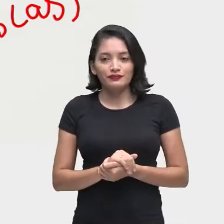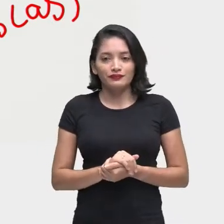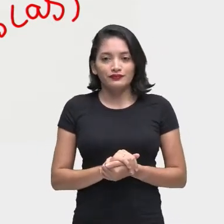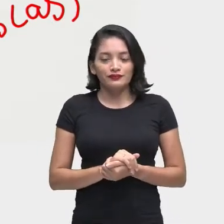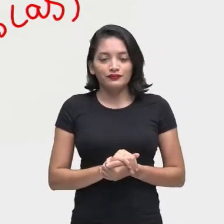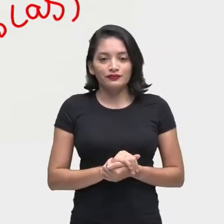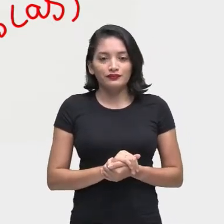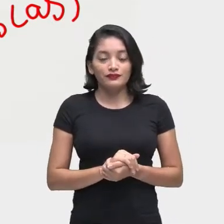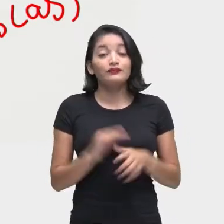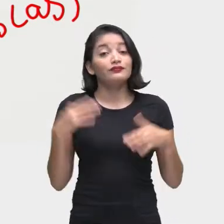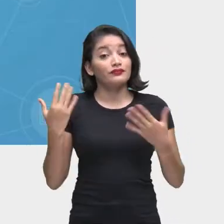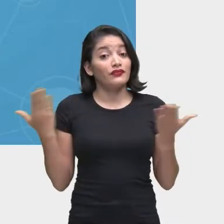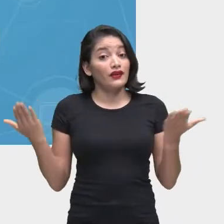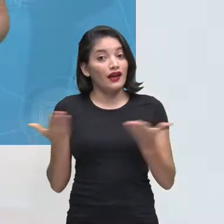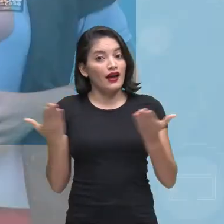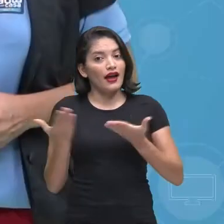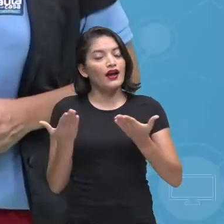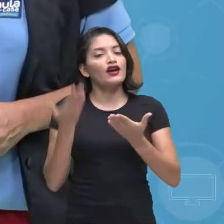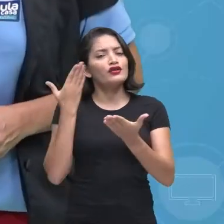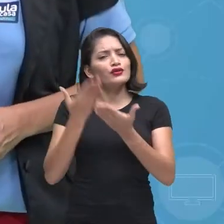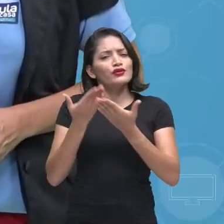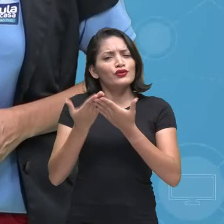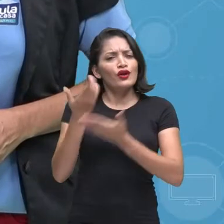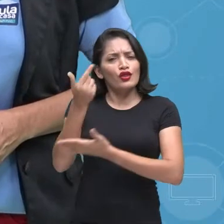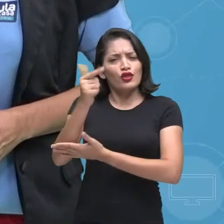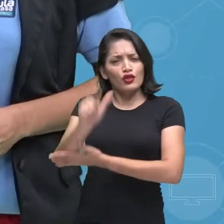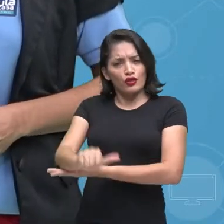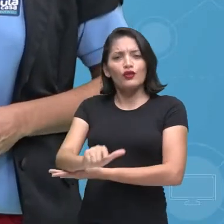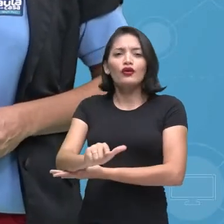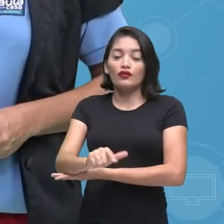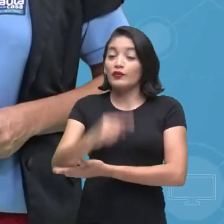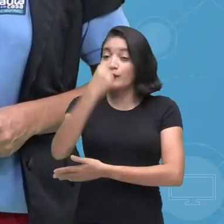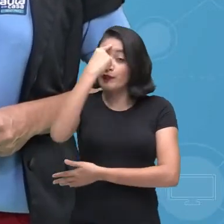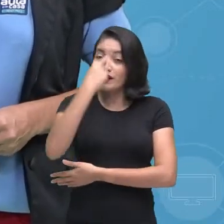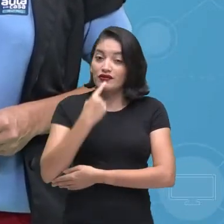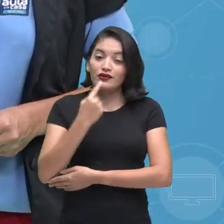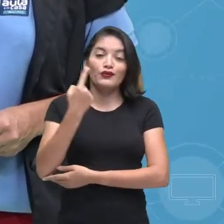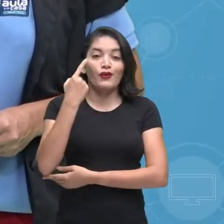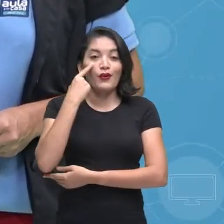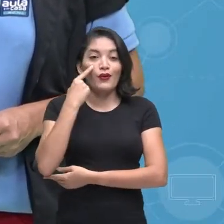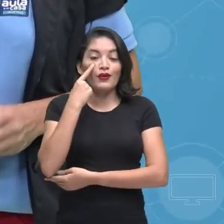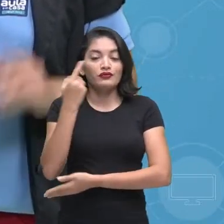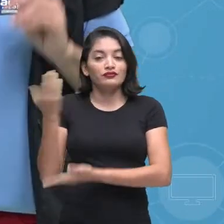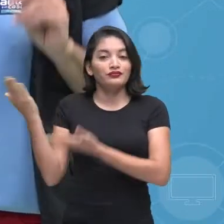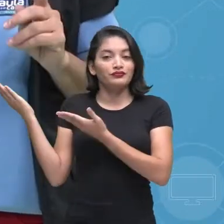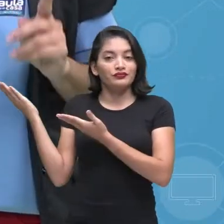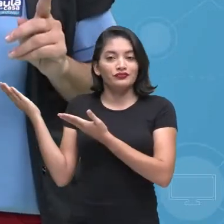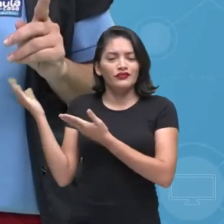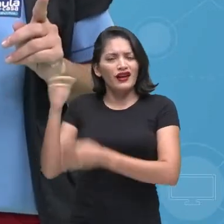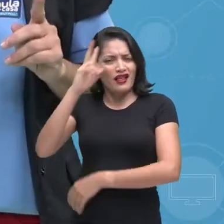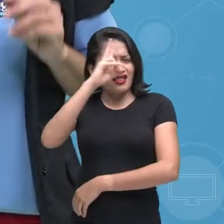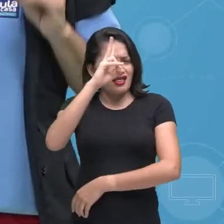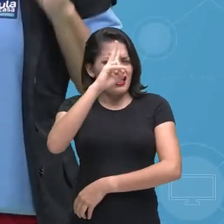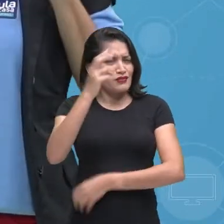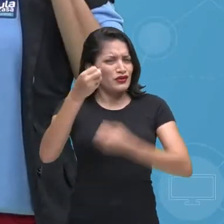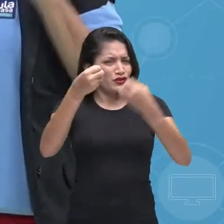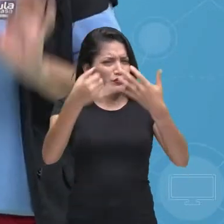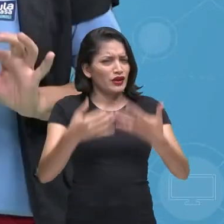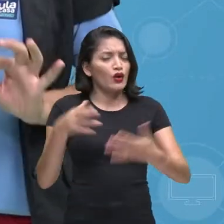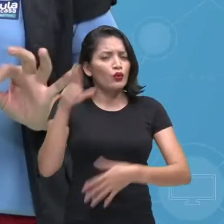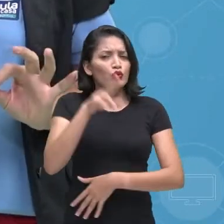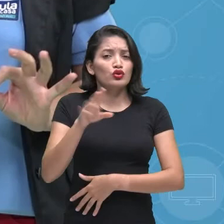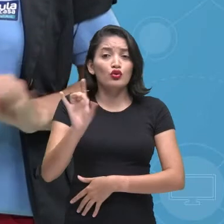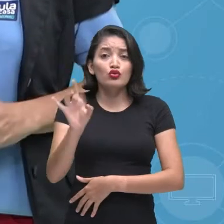Oi e agora vamos dar uma olhada novamente no meu perfil Olha só agora no meu profile lembra que eu falei para vocês que